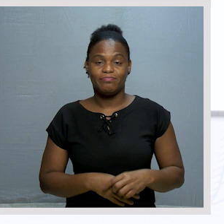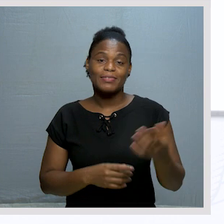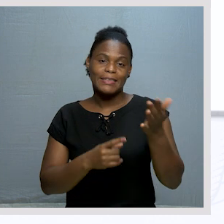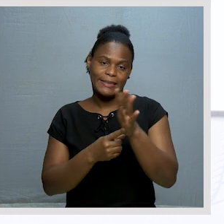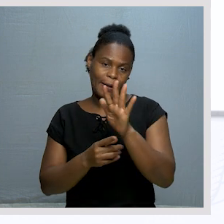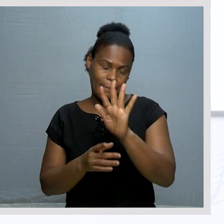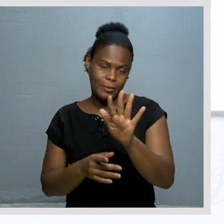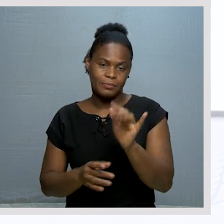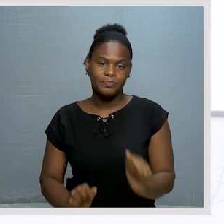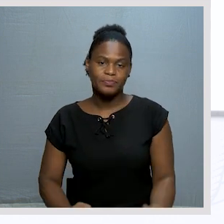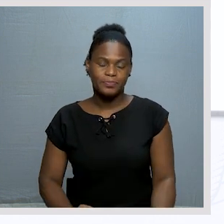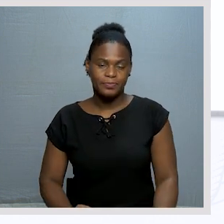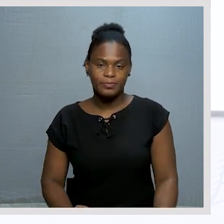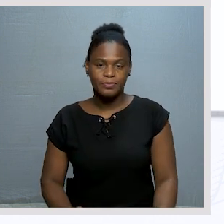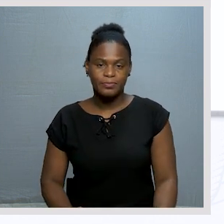Temos aqui